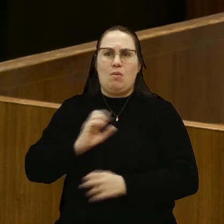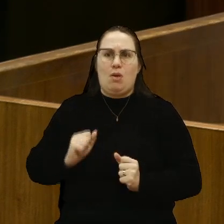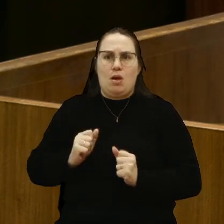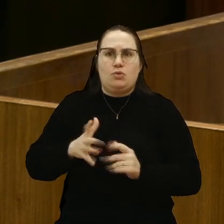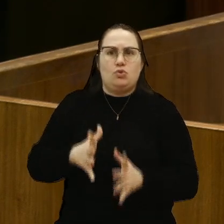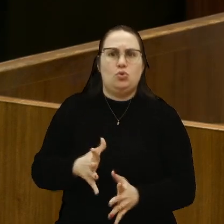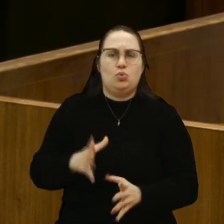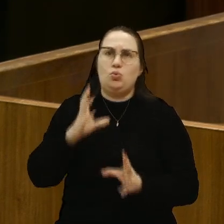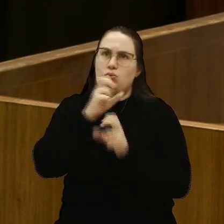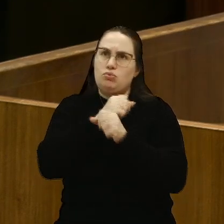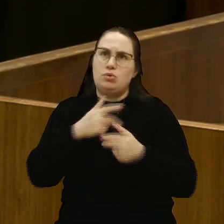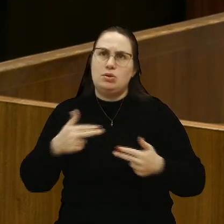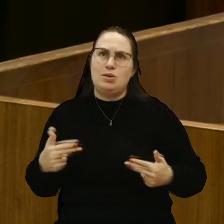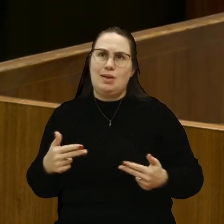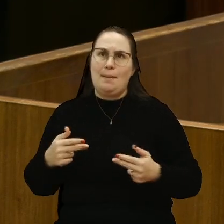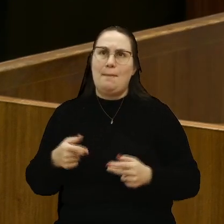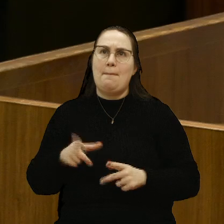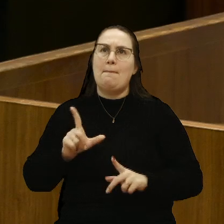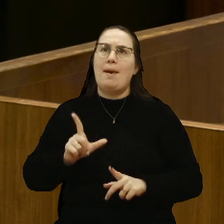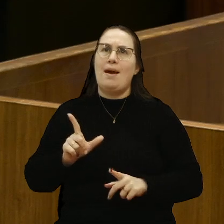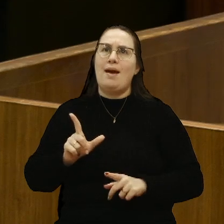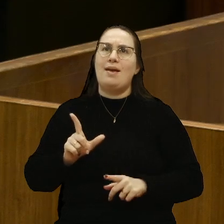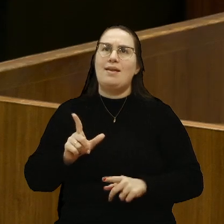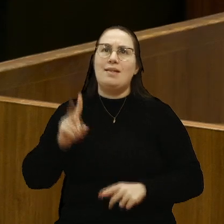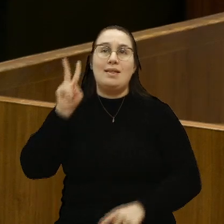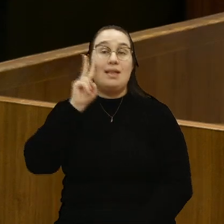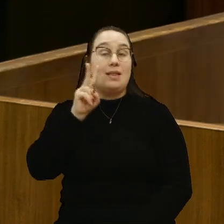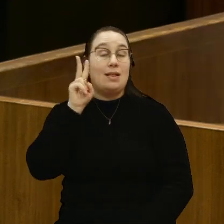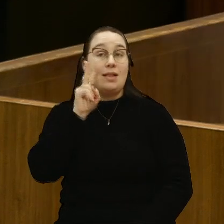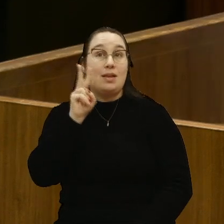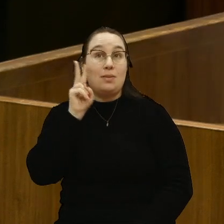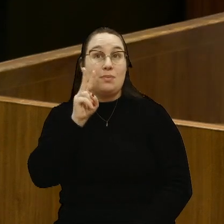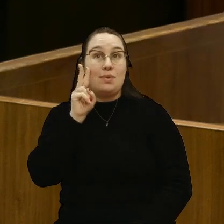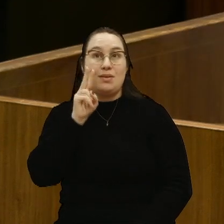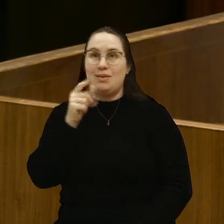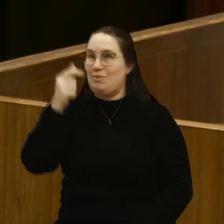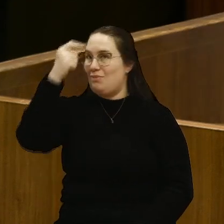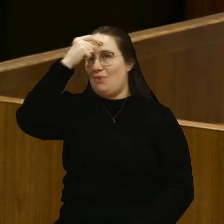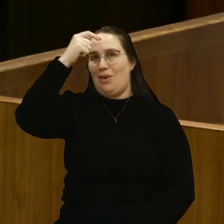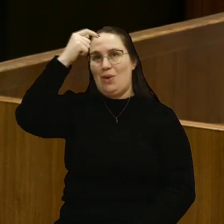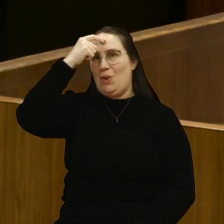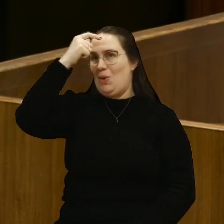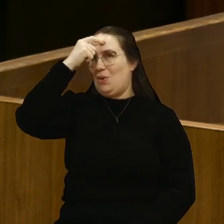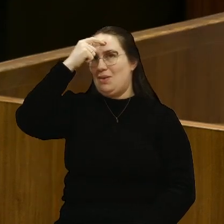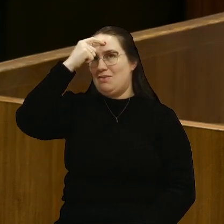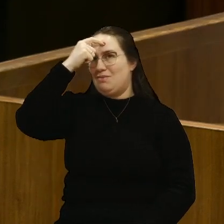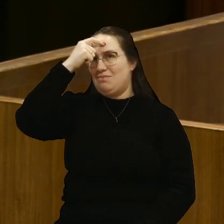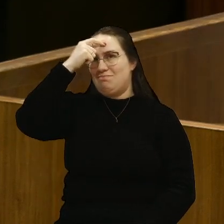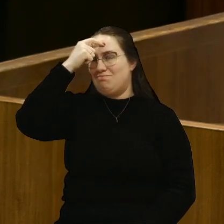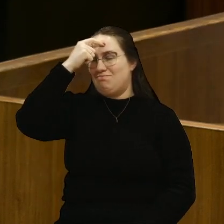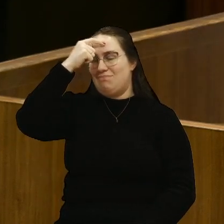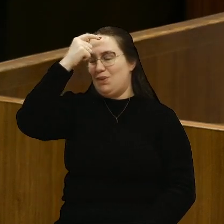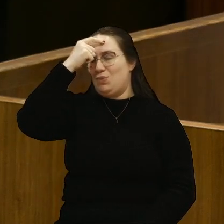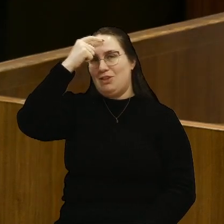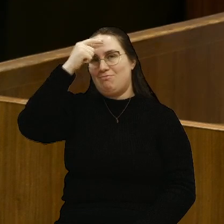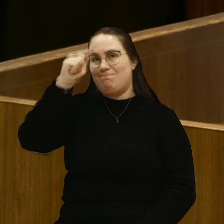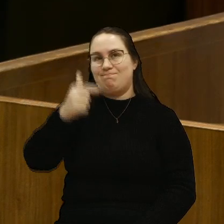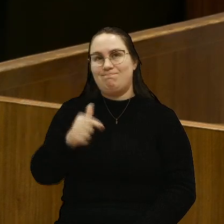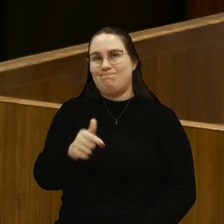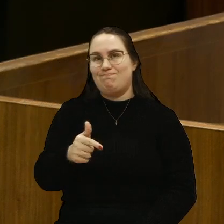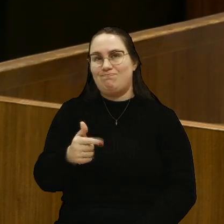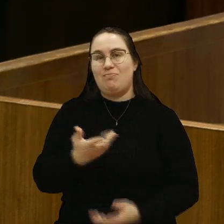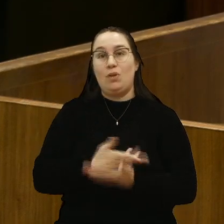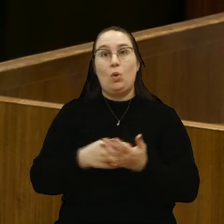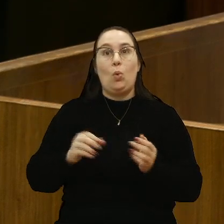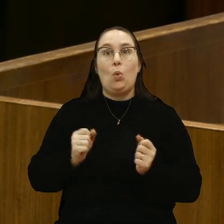animal. Mas uma reação, lembrando, senciente. Hoje, senciente. Uma reação